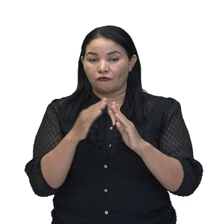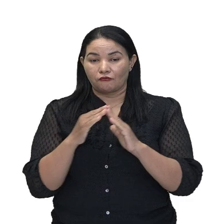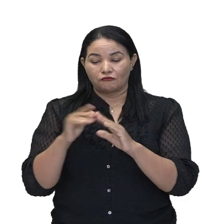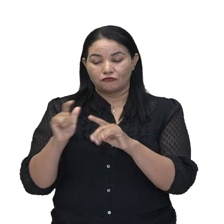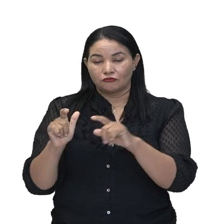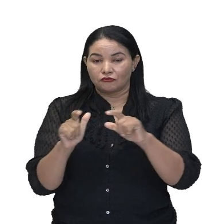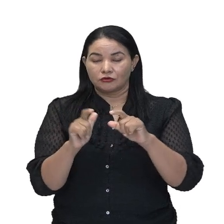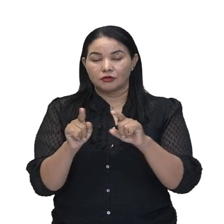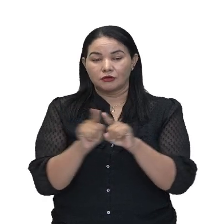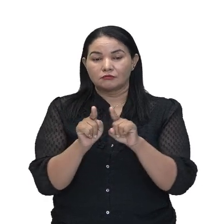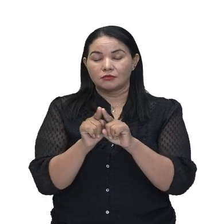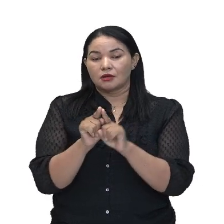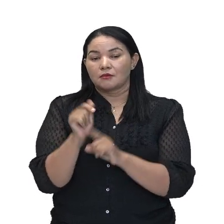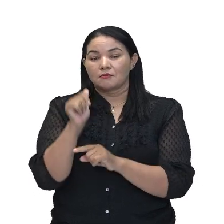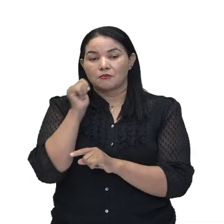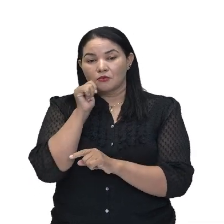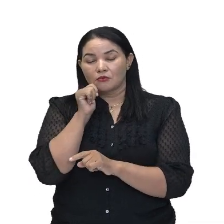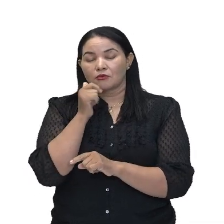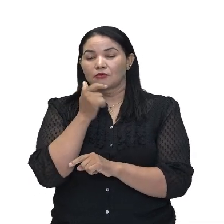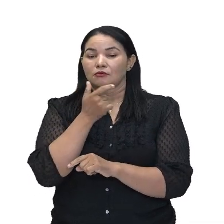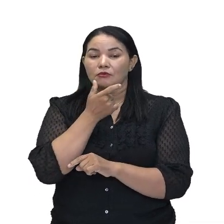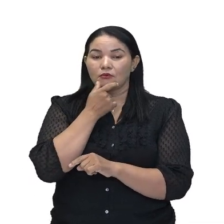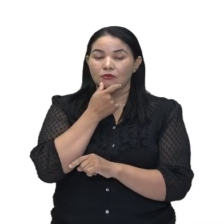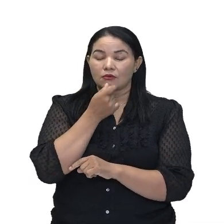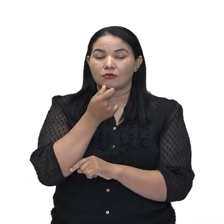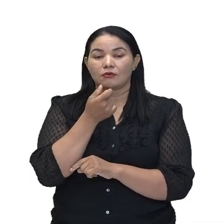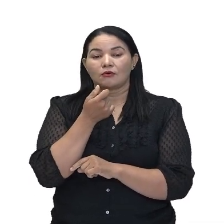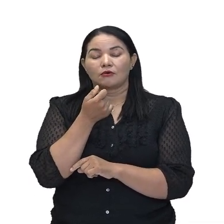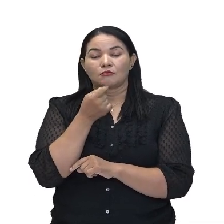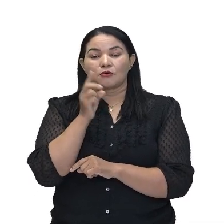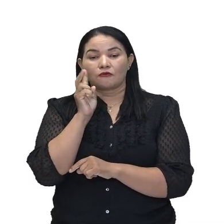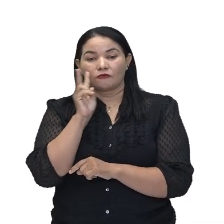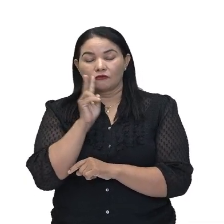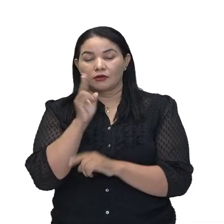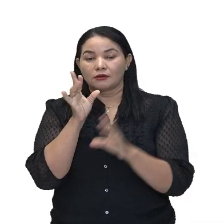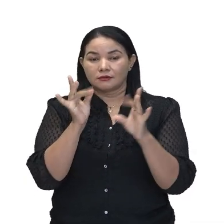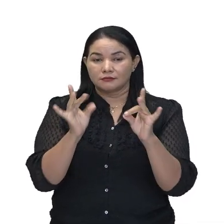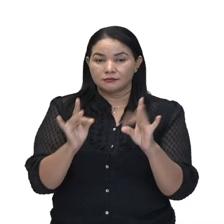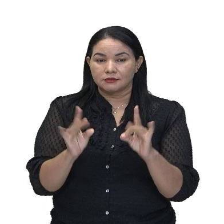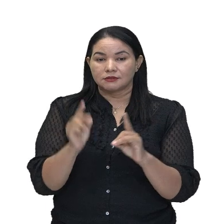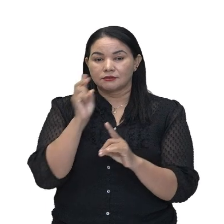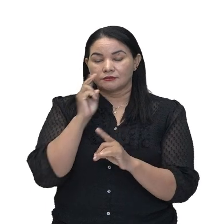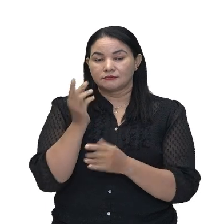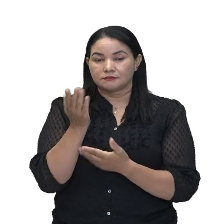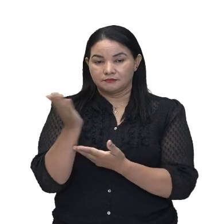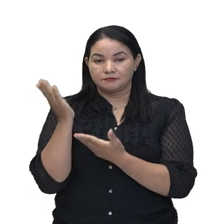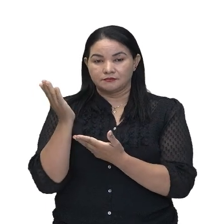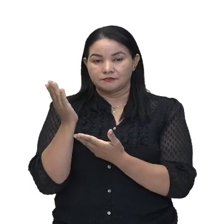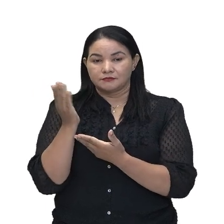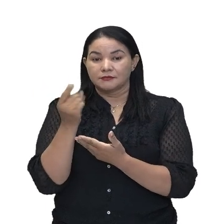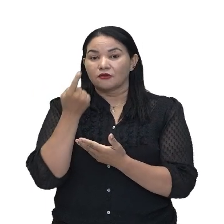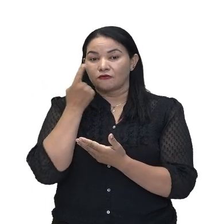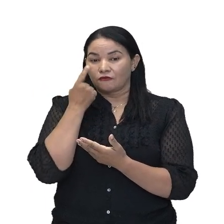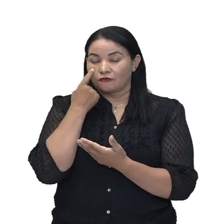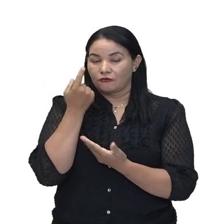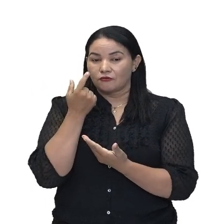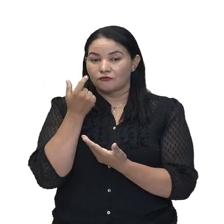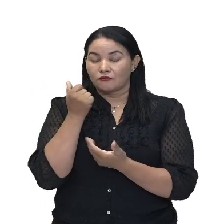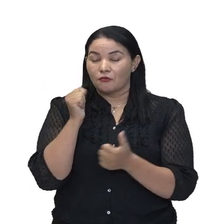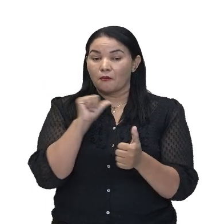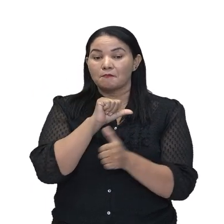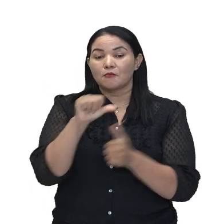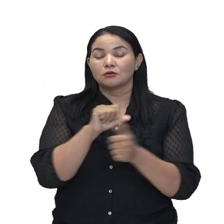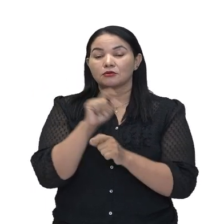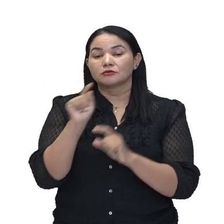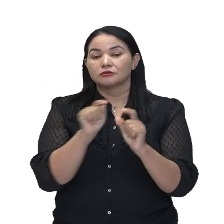às mulheres, aos homens, tá? Então, a gente vai ver que a Alemanha, olha só o que acabou de ocorrer